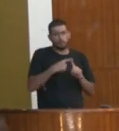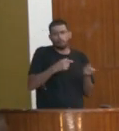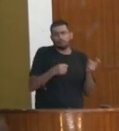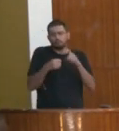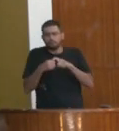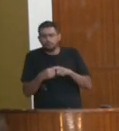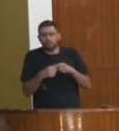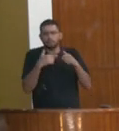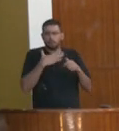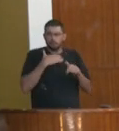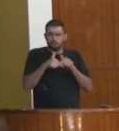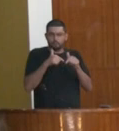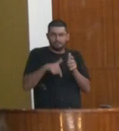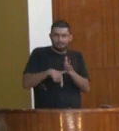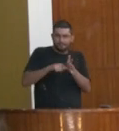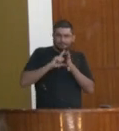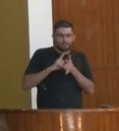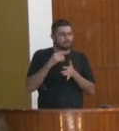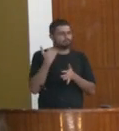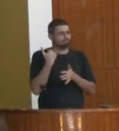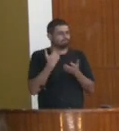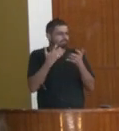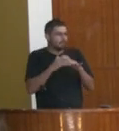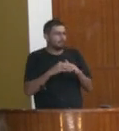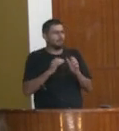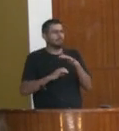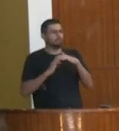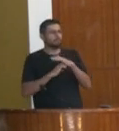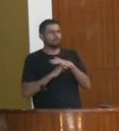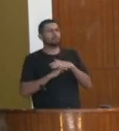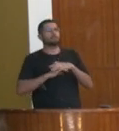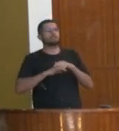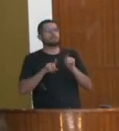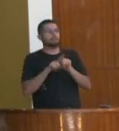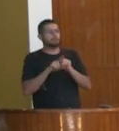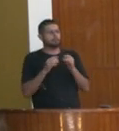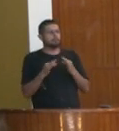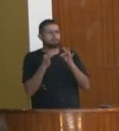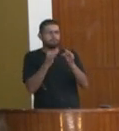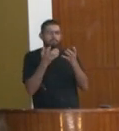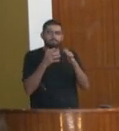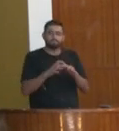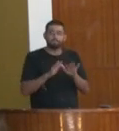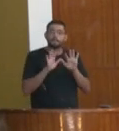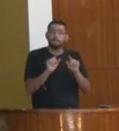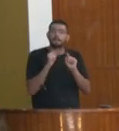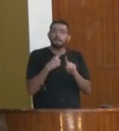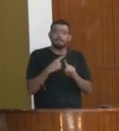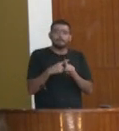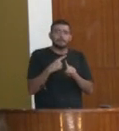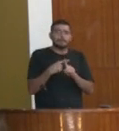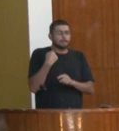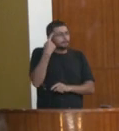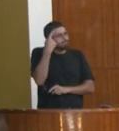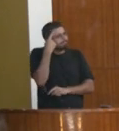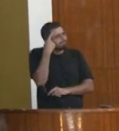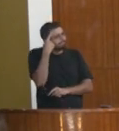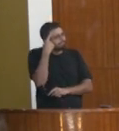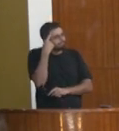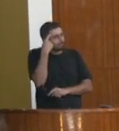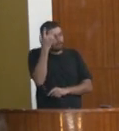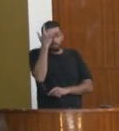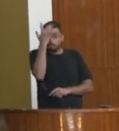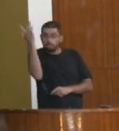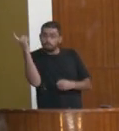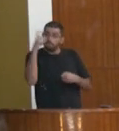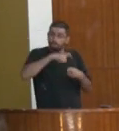que era emprego público, né, da empresa de informática, eu pedi demissão da empresa de informática, acreditando que seria fácil eu retornar ao mercado,